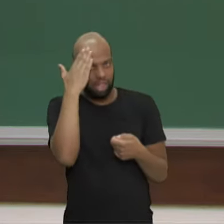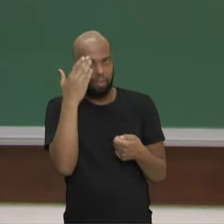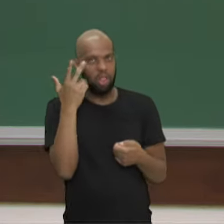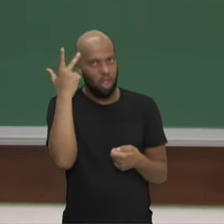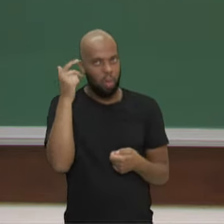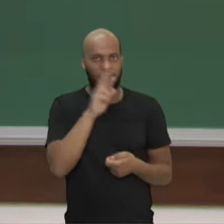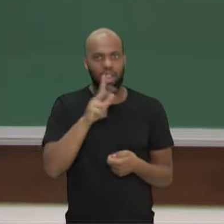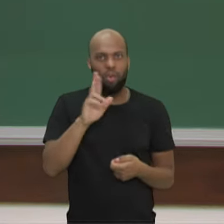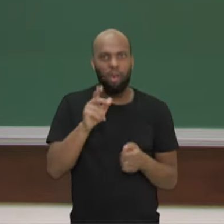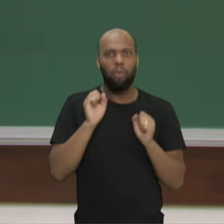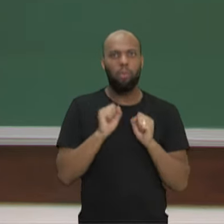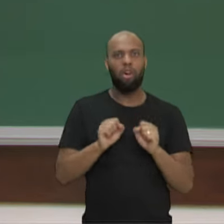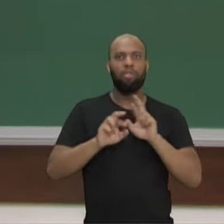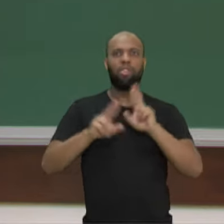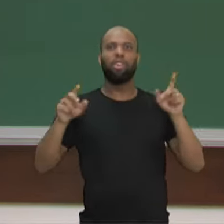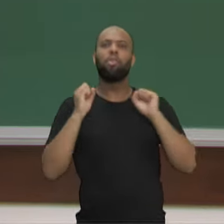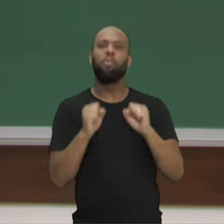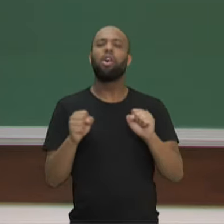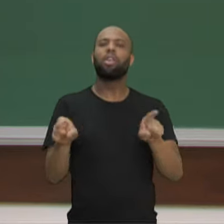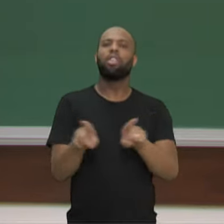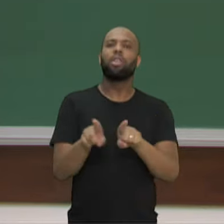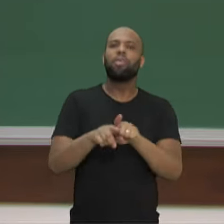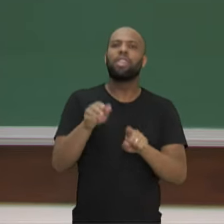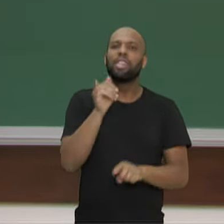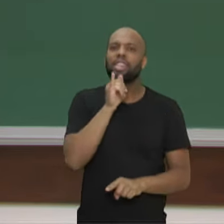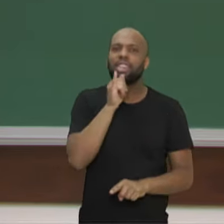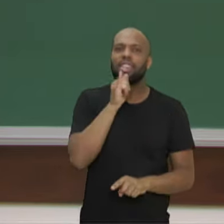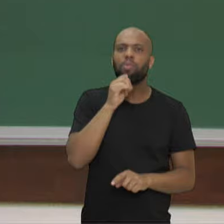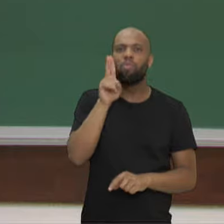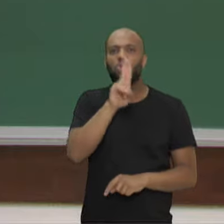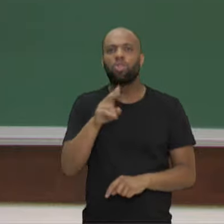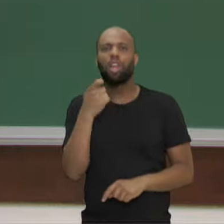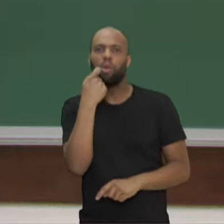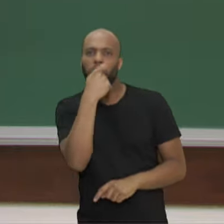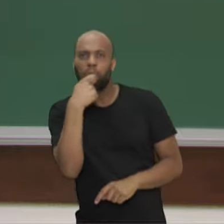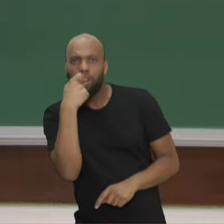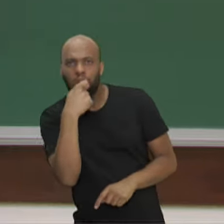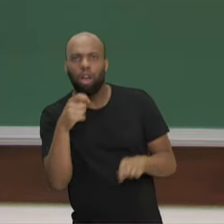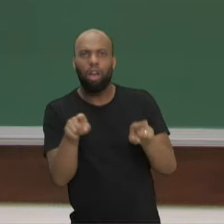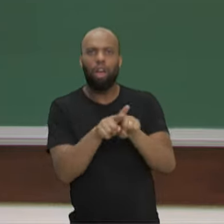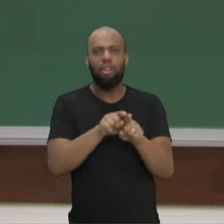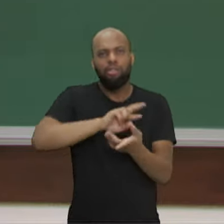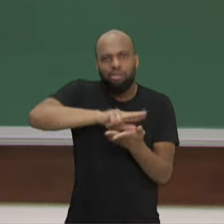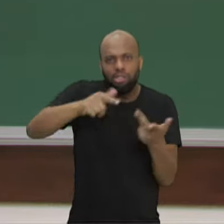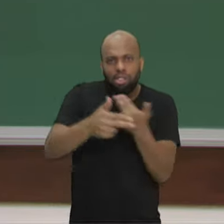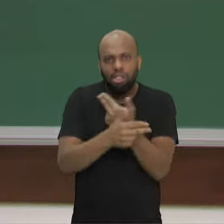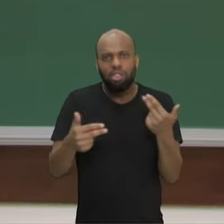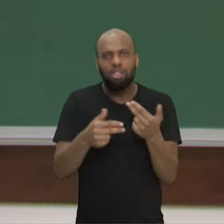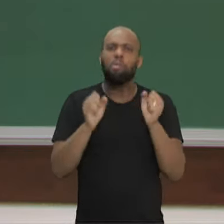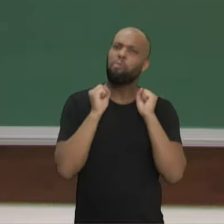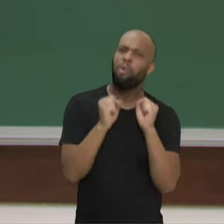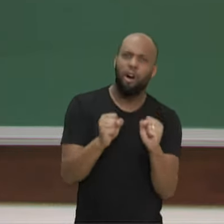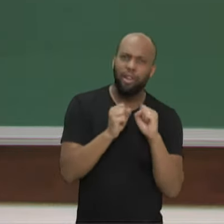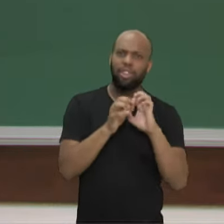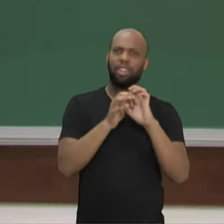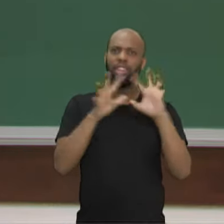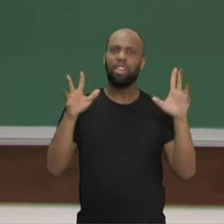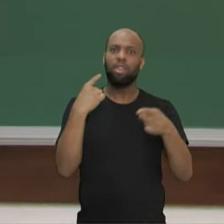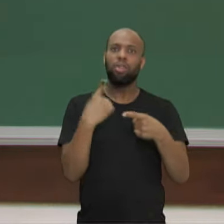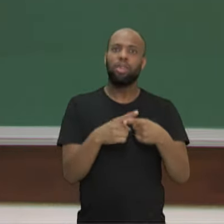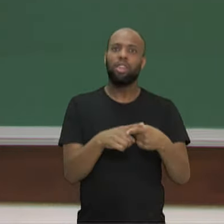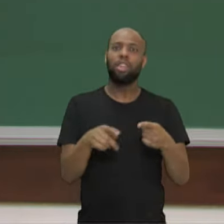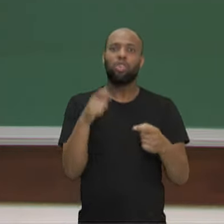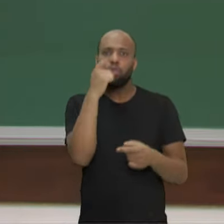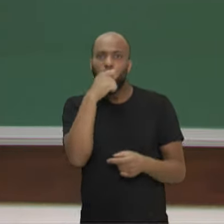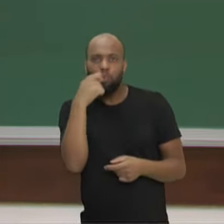mais realista, que trabalha um batom, um rímel, uma sombra no olho. Pode, né? A maquiagem vai estar a serviço do personagem e do